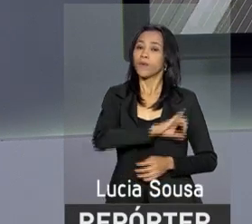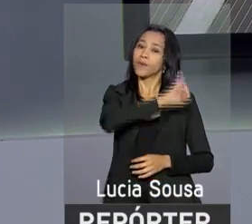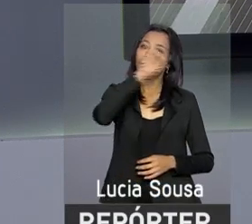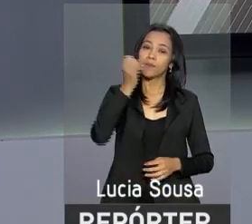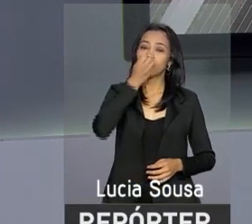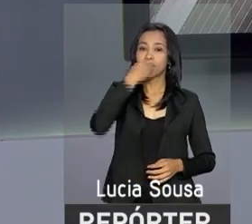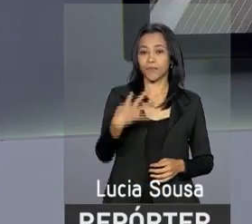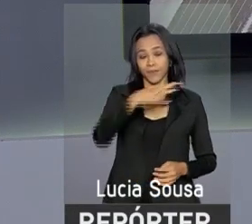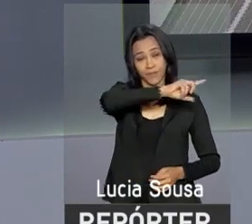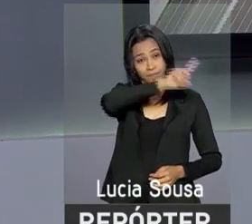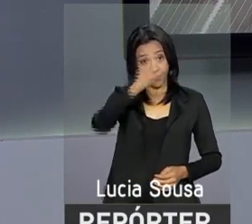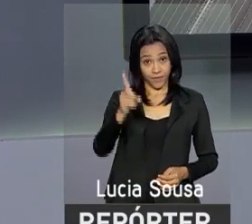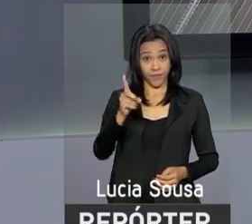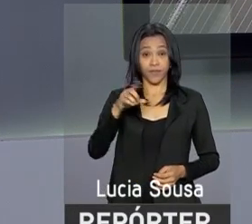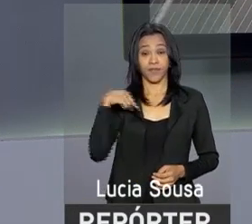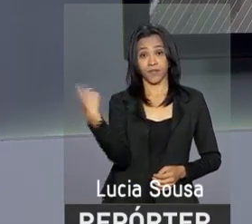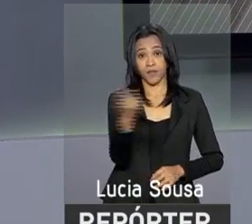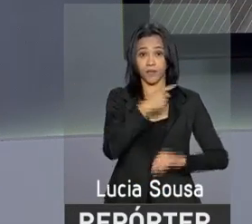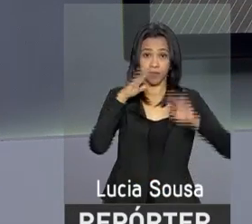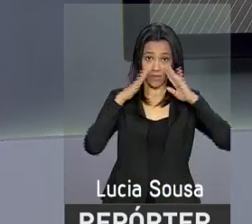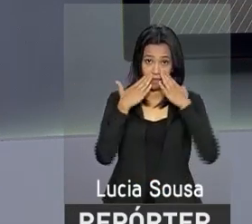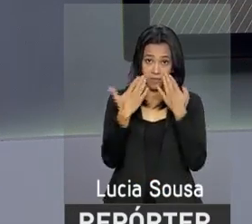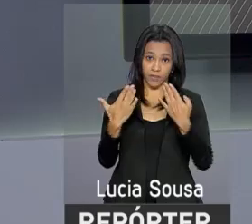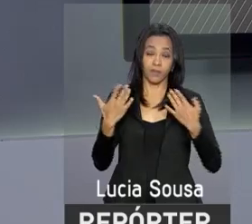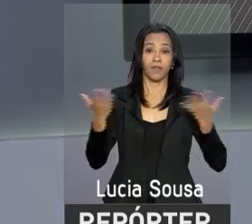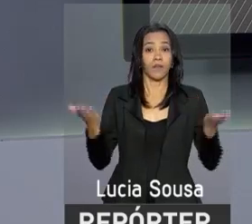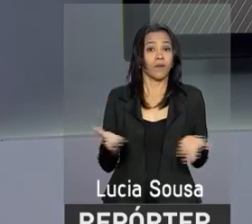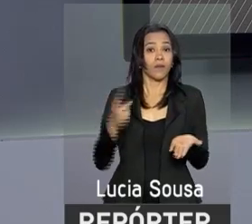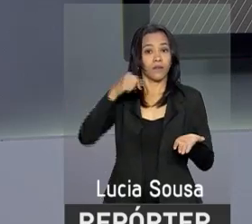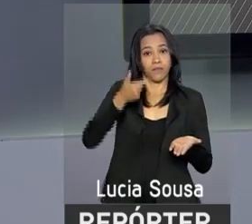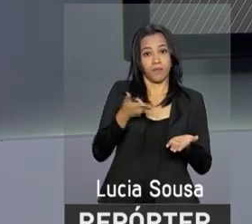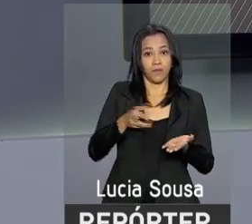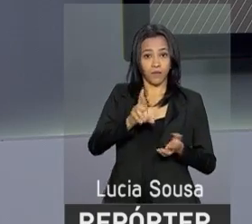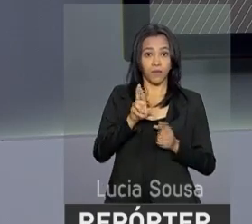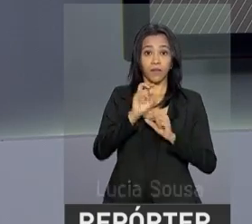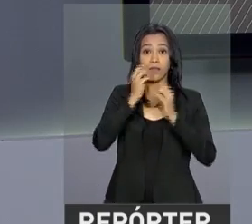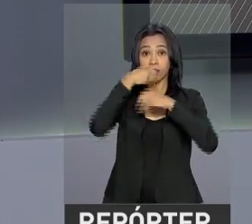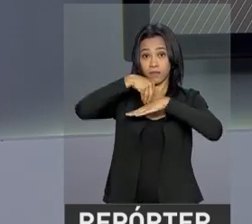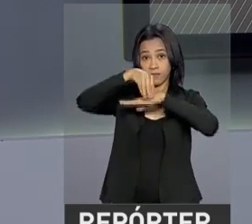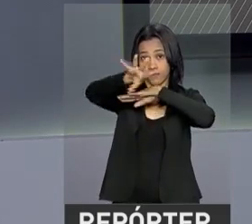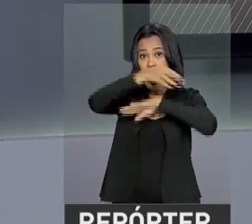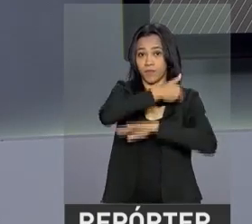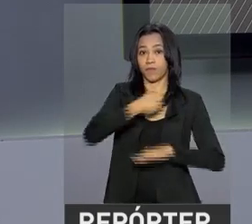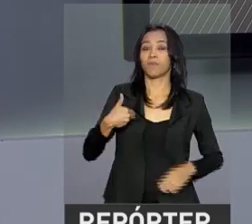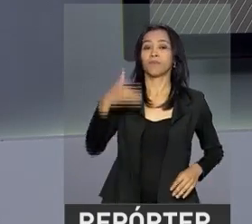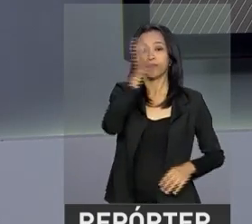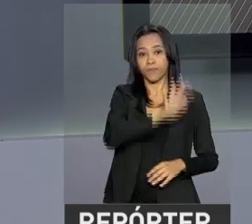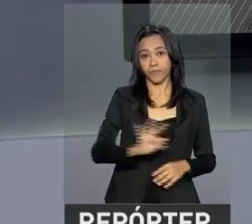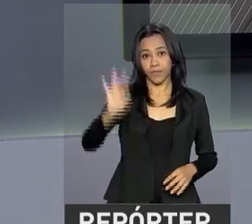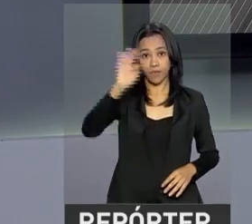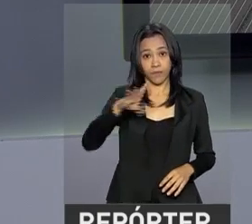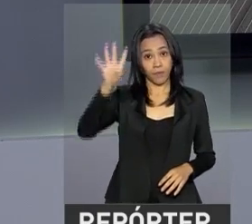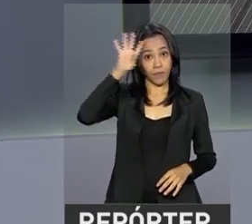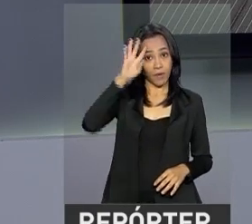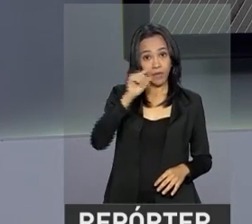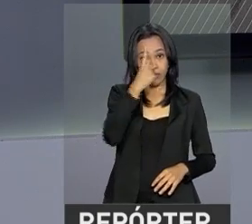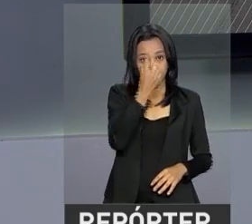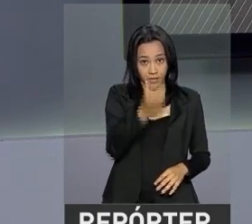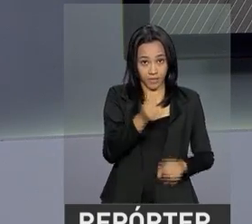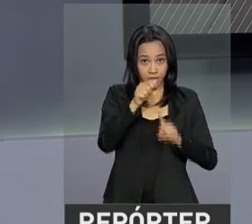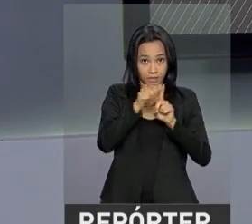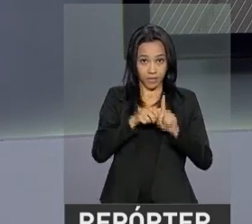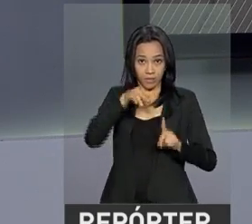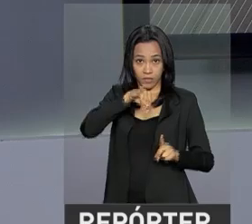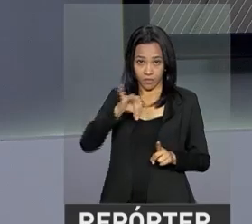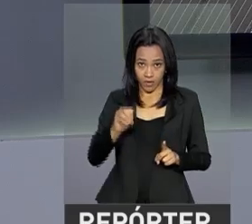Olá, bom dia para você. Estamos no ar a partir de agora com o repórter NBR e as notícias do governo federal desta quarta-feira,